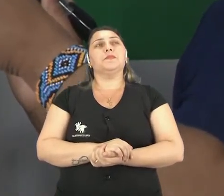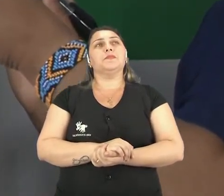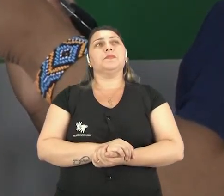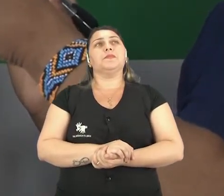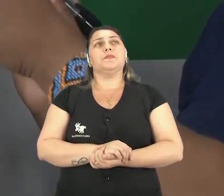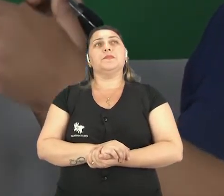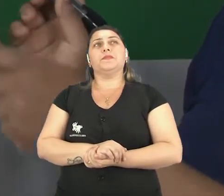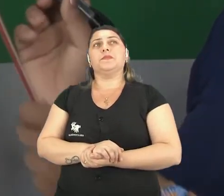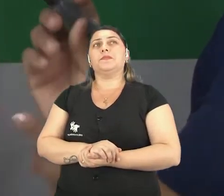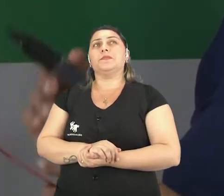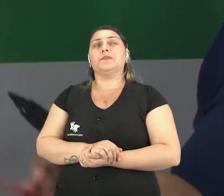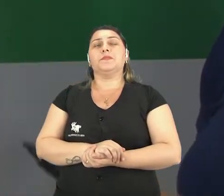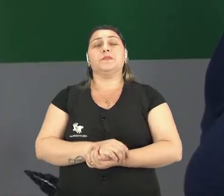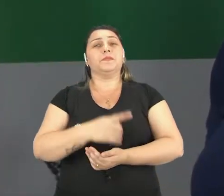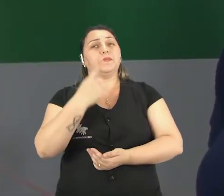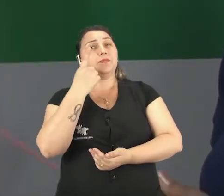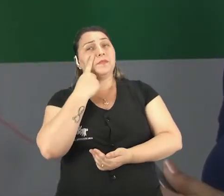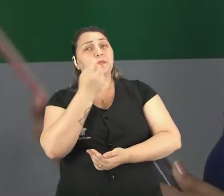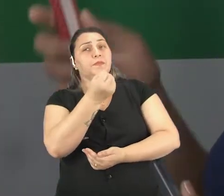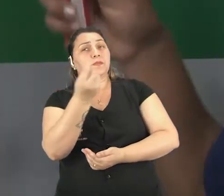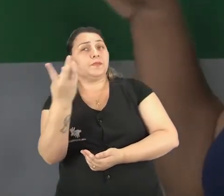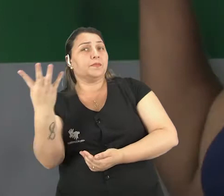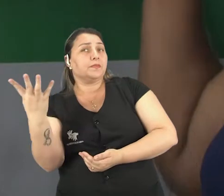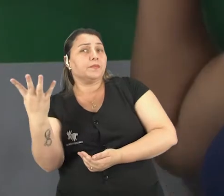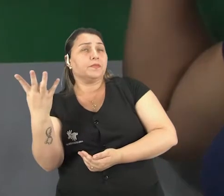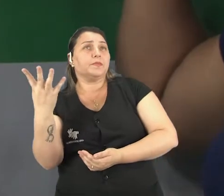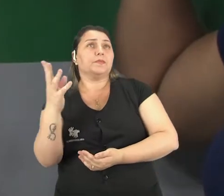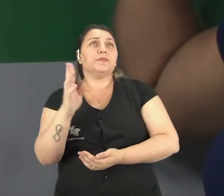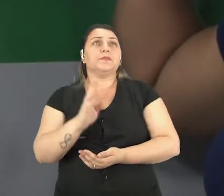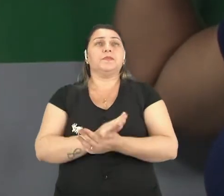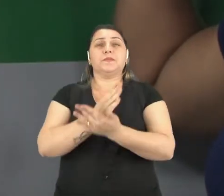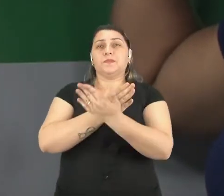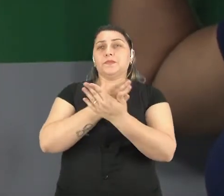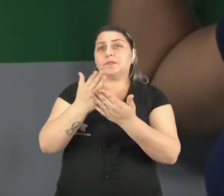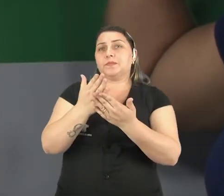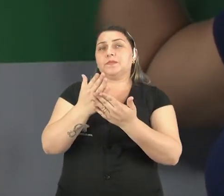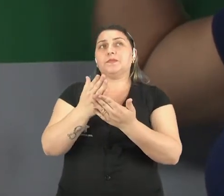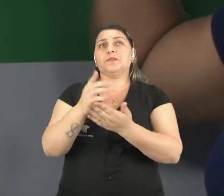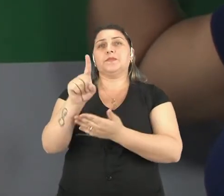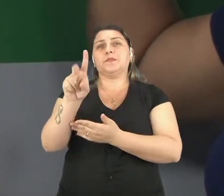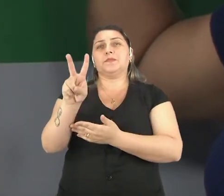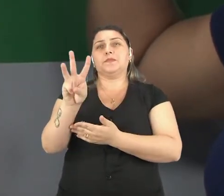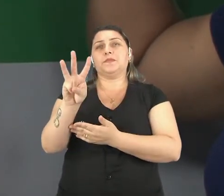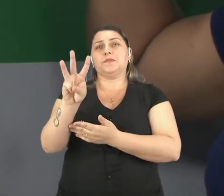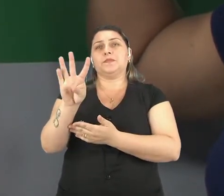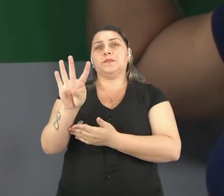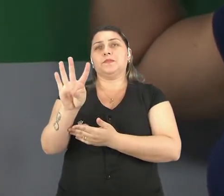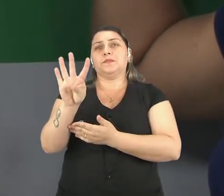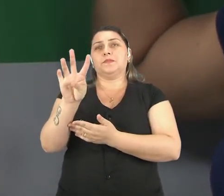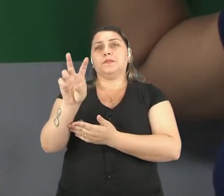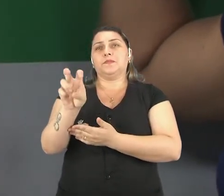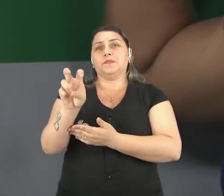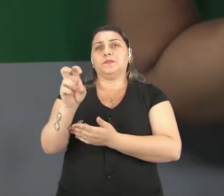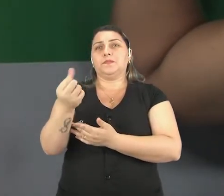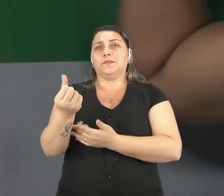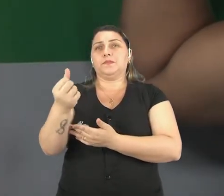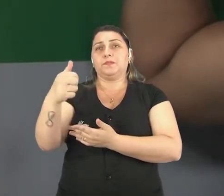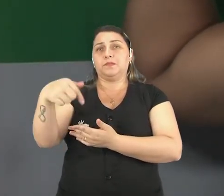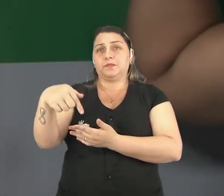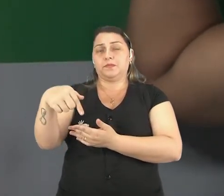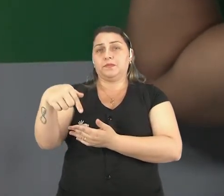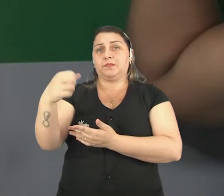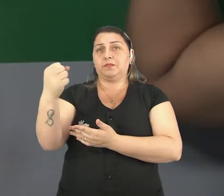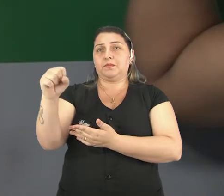aqui? Aqui, vamos contar? Vamos começar por aqui. 1, 2, 3, 4, 5,